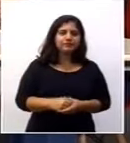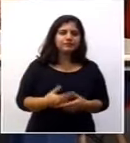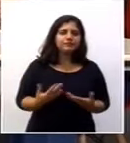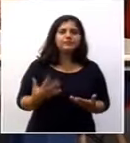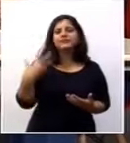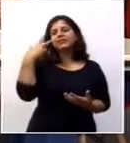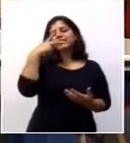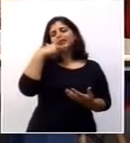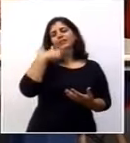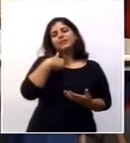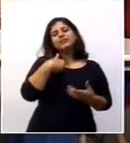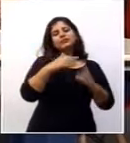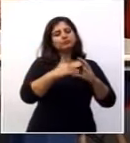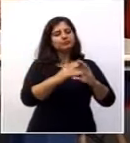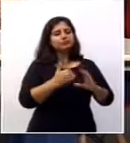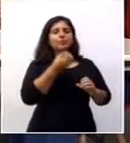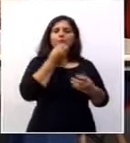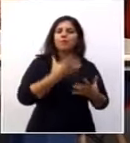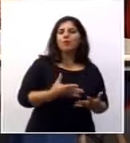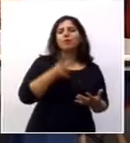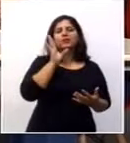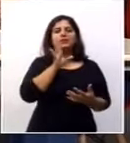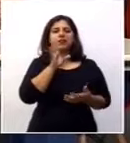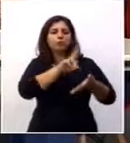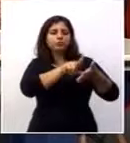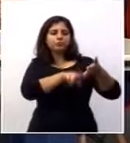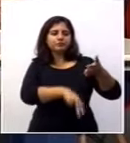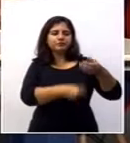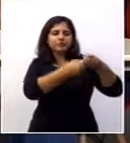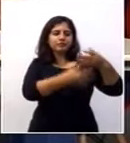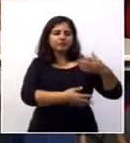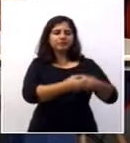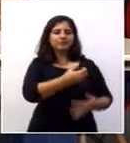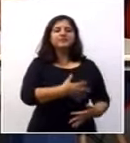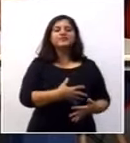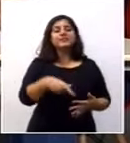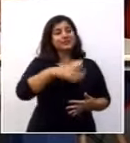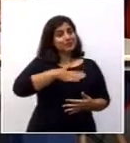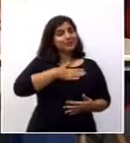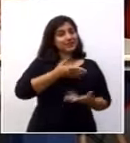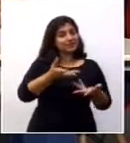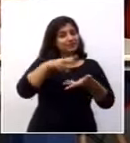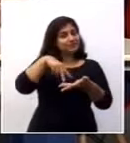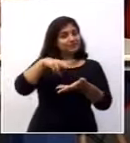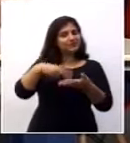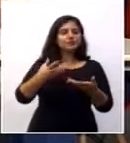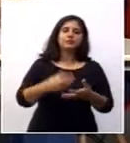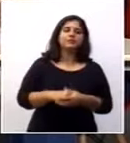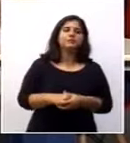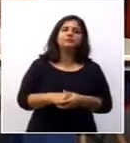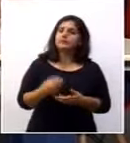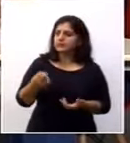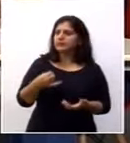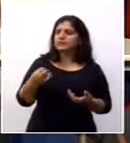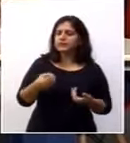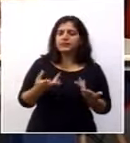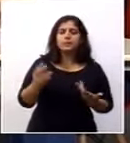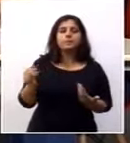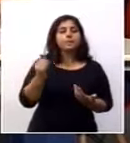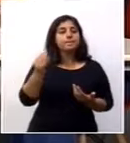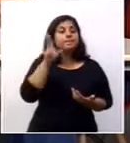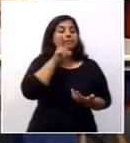que lindo, muito boa, muito legal. É isso que a gente quer, né? Que sim, todo mundo goste da leitura. Sim. E uma coisa importante